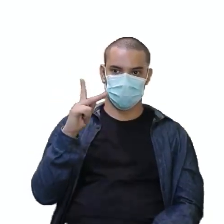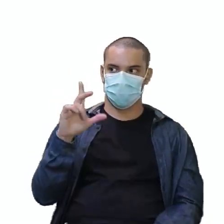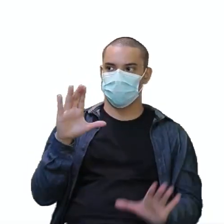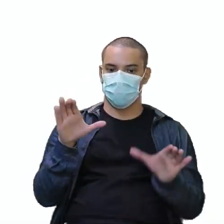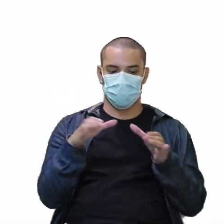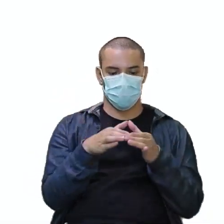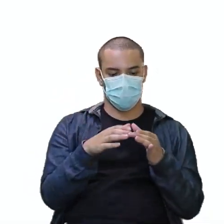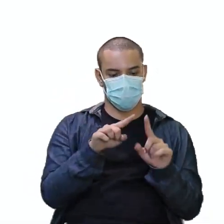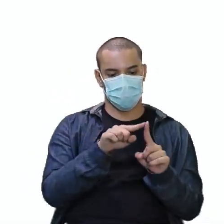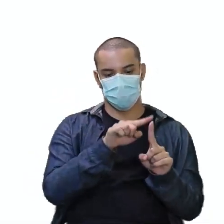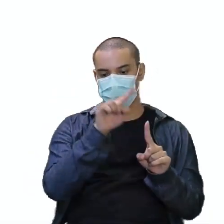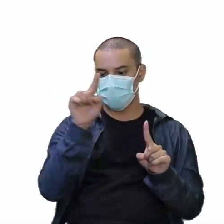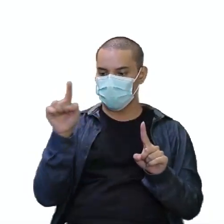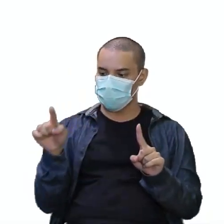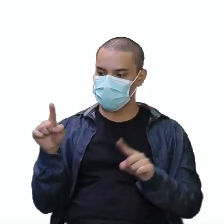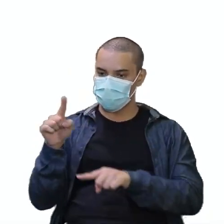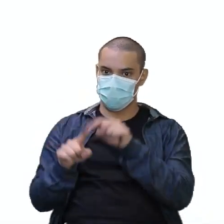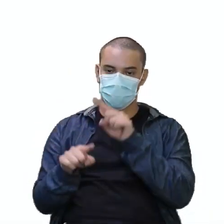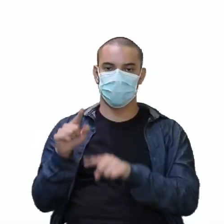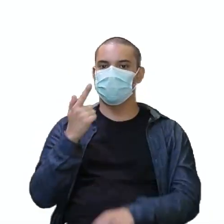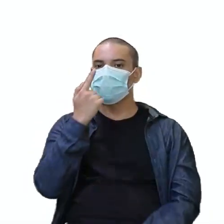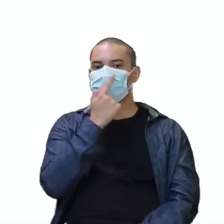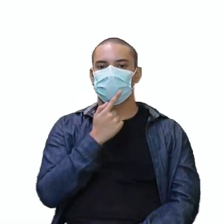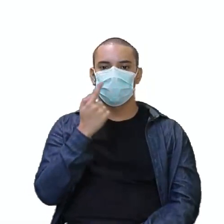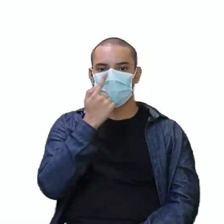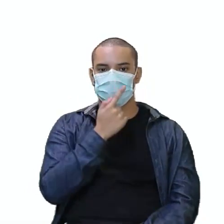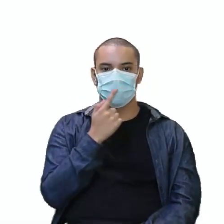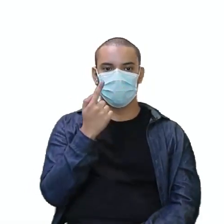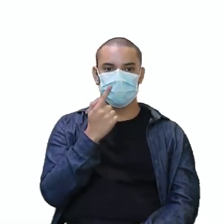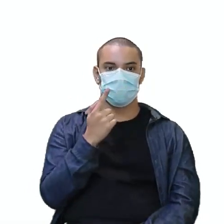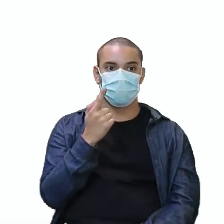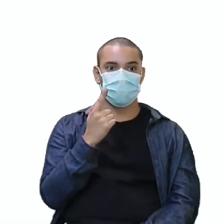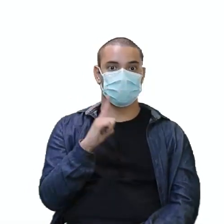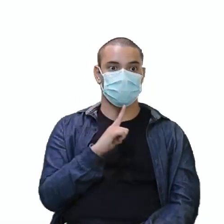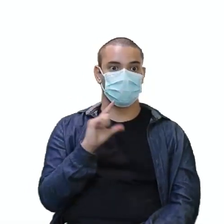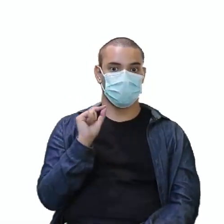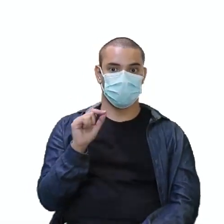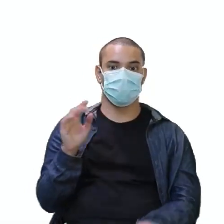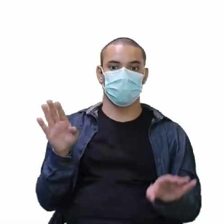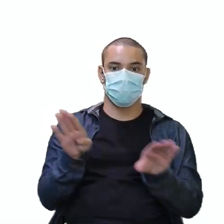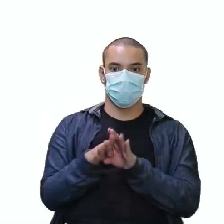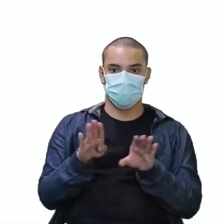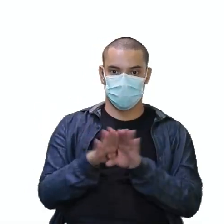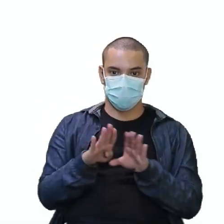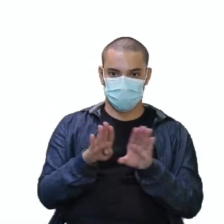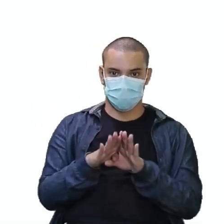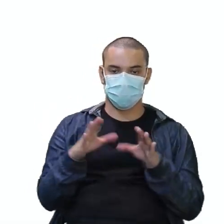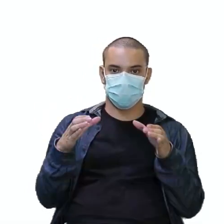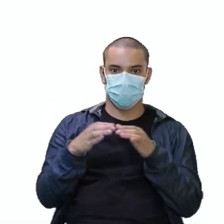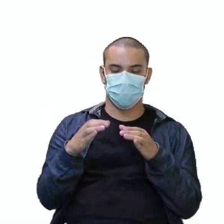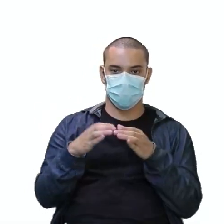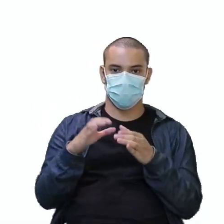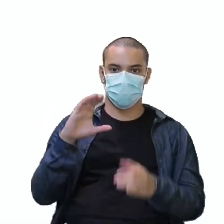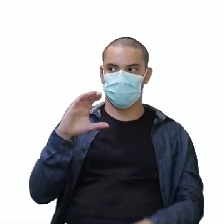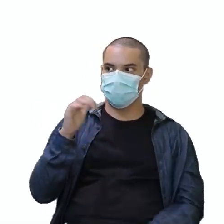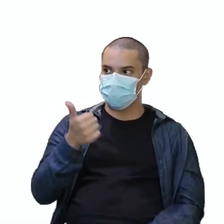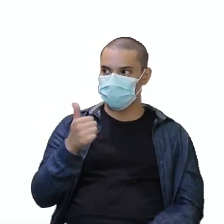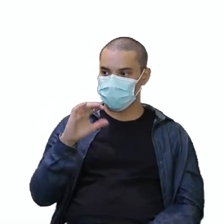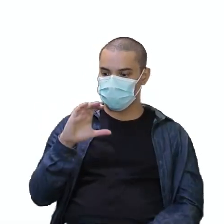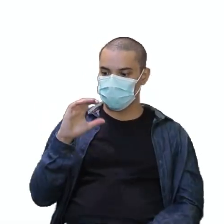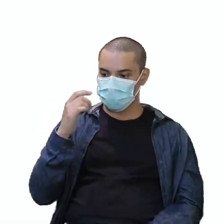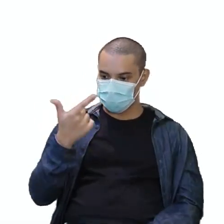esse produto, ou seja, a glicose, né, que foi passado, você vai ter tanto dos consumidores